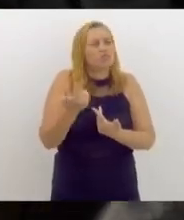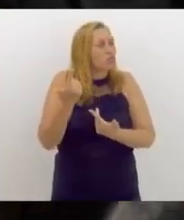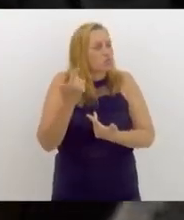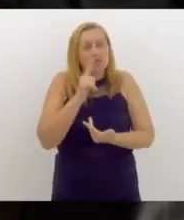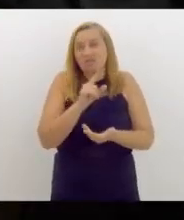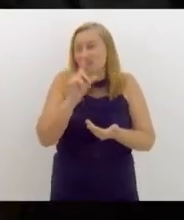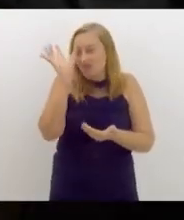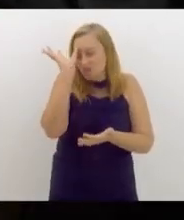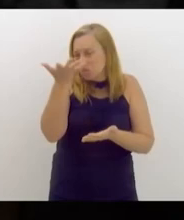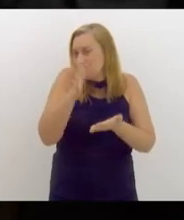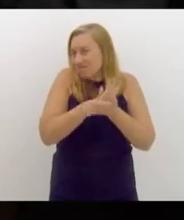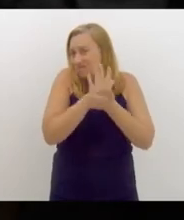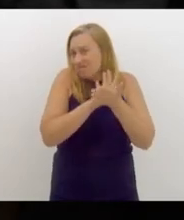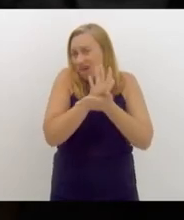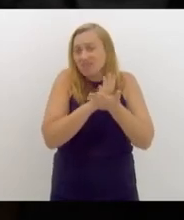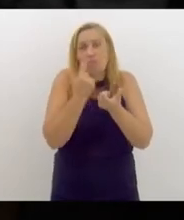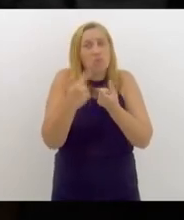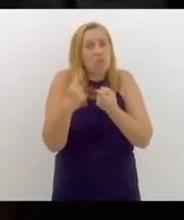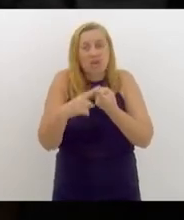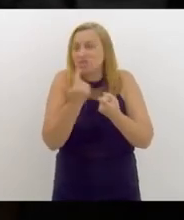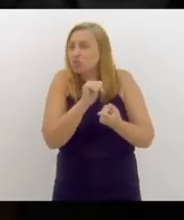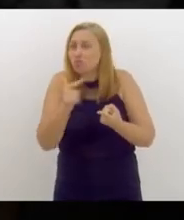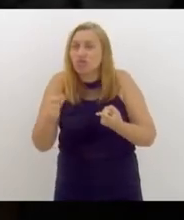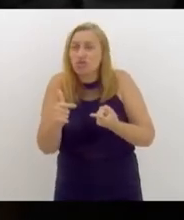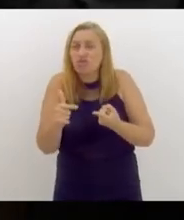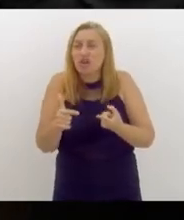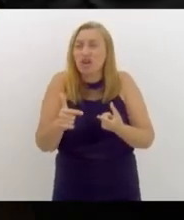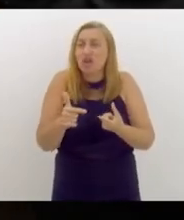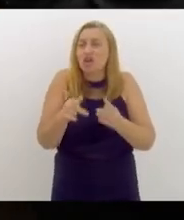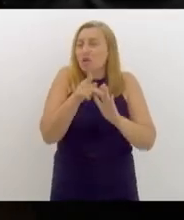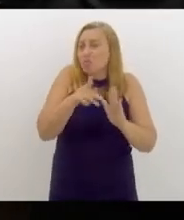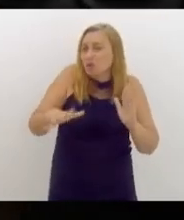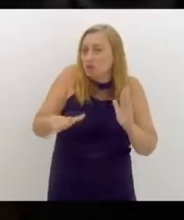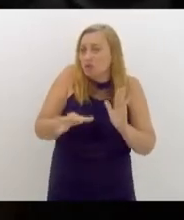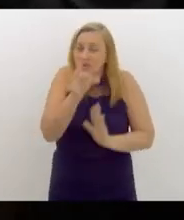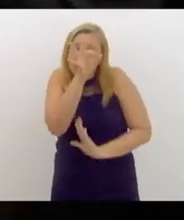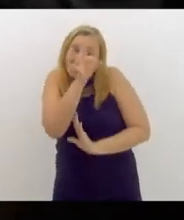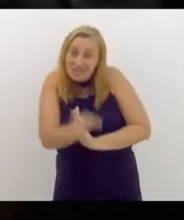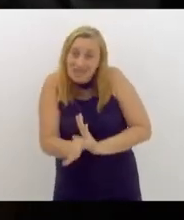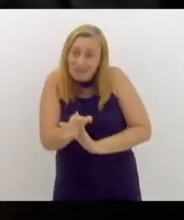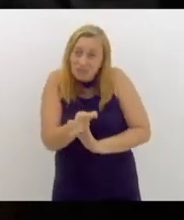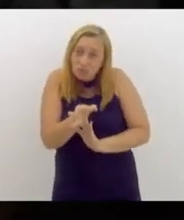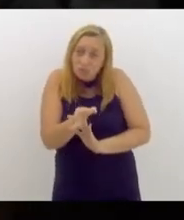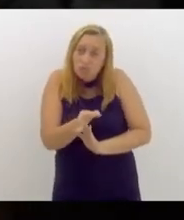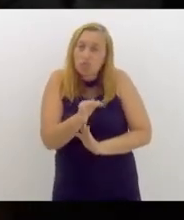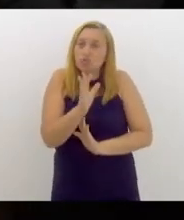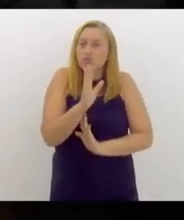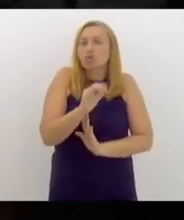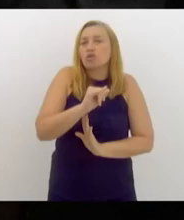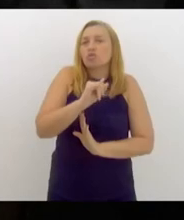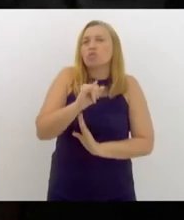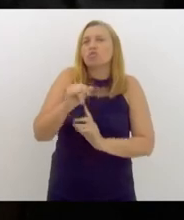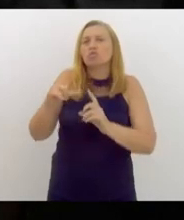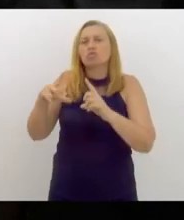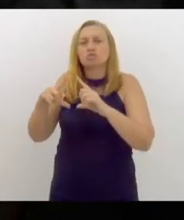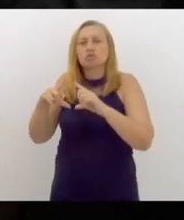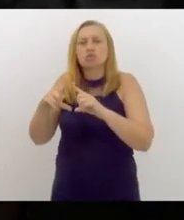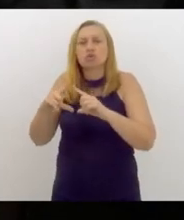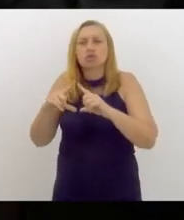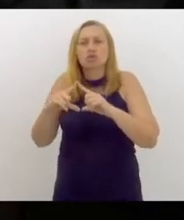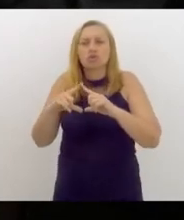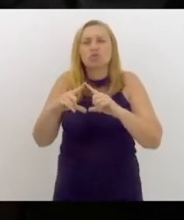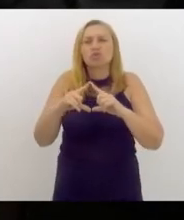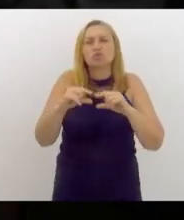qualidade. Porque se não tivermos protocolos específicos, como o Japão criou protocolos, que inclusive